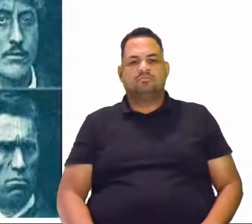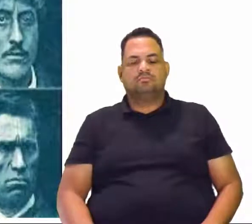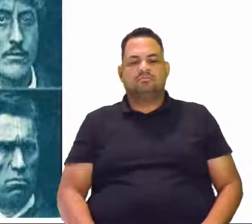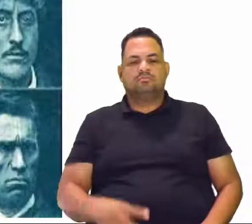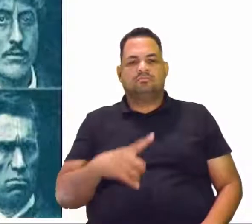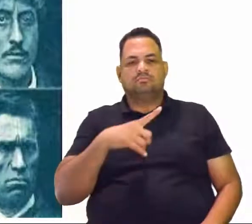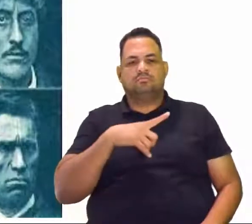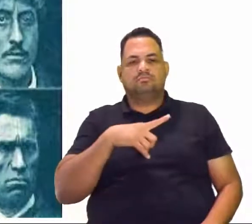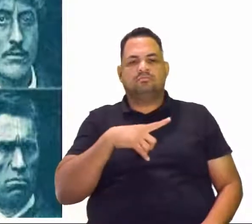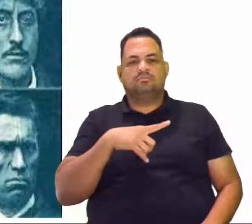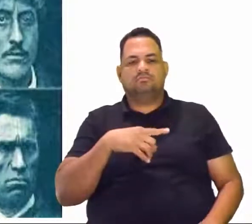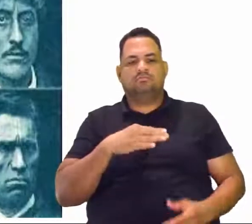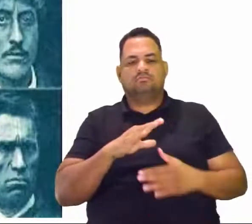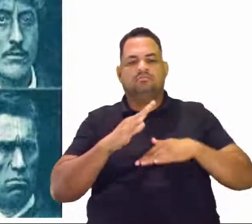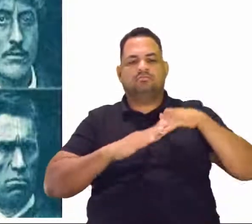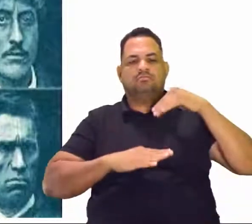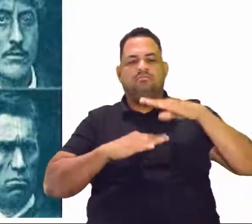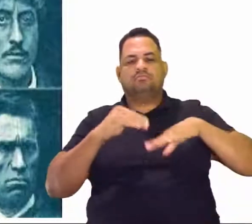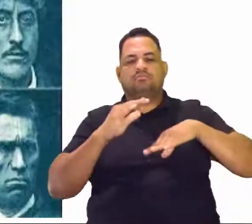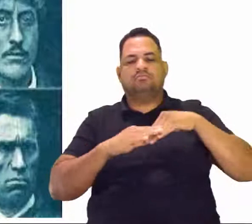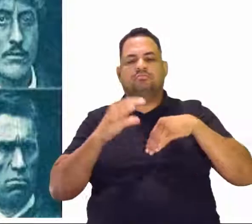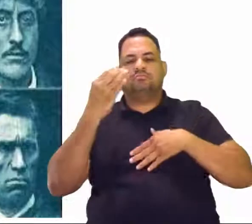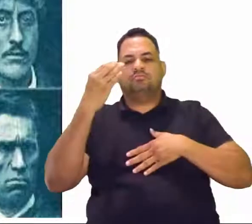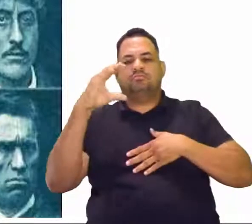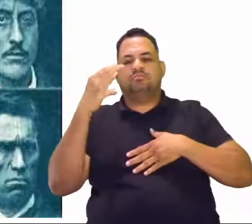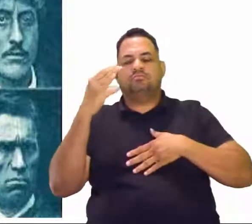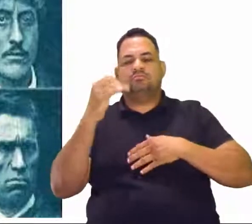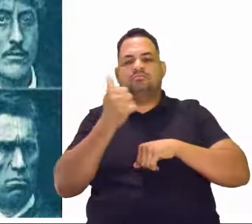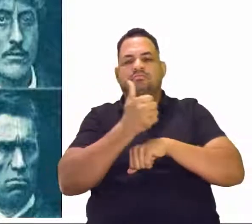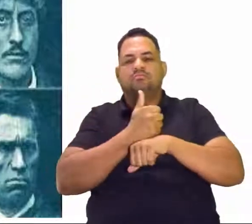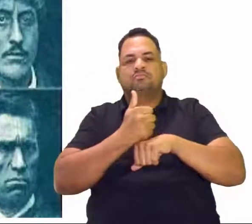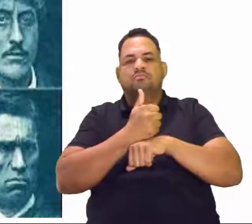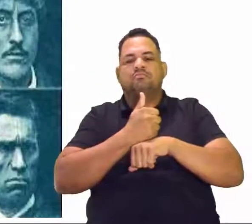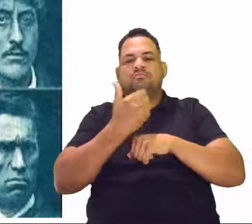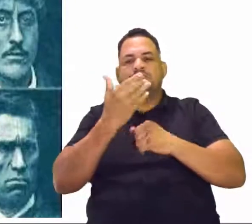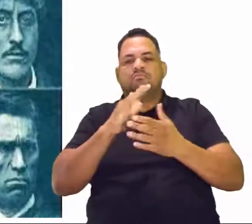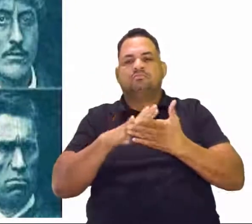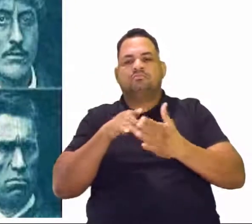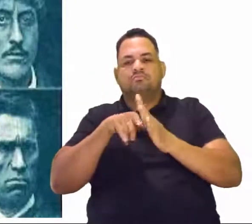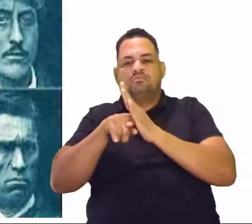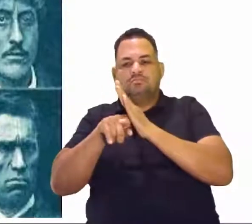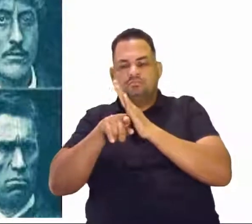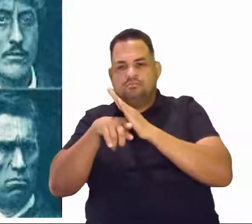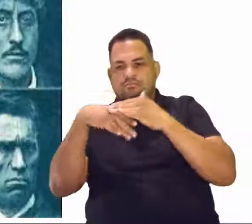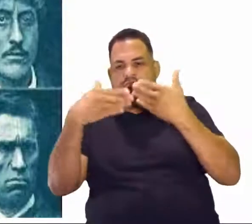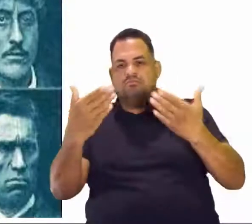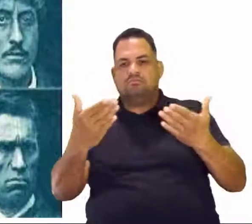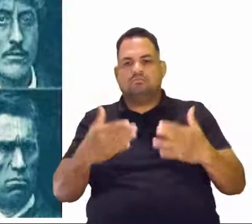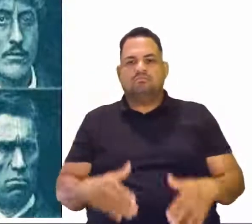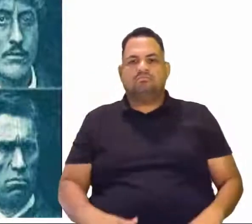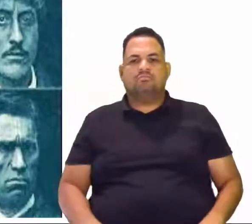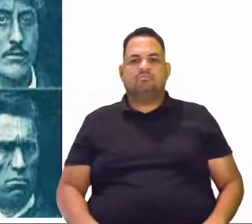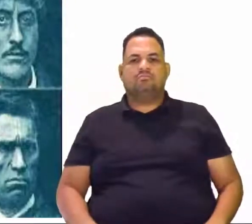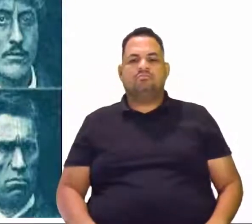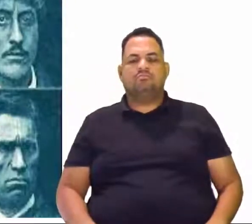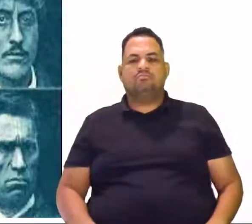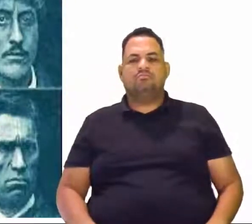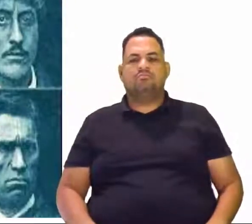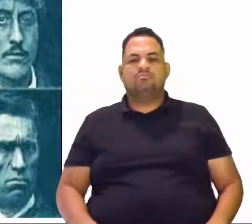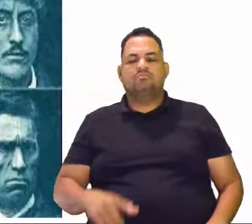tenho o cientista césare Lombroso que foi um cientista que a